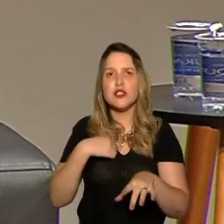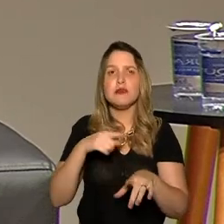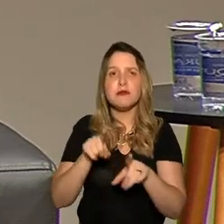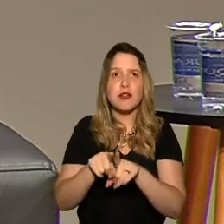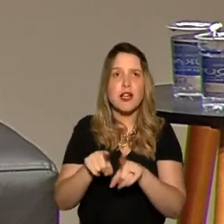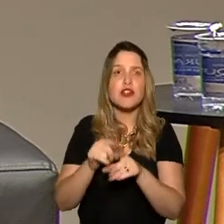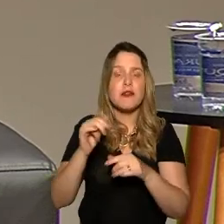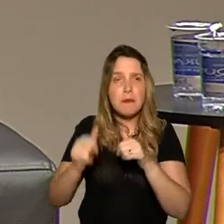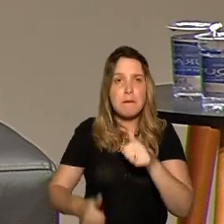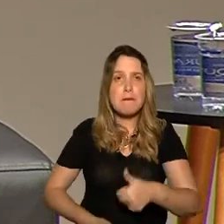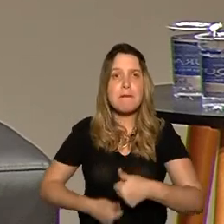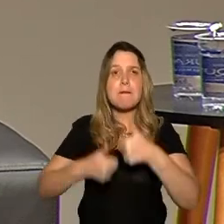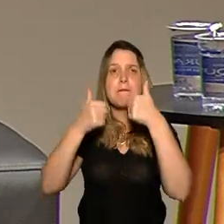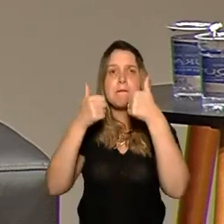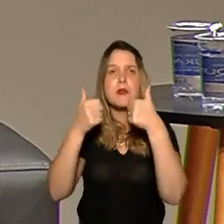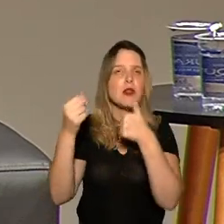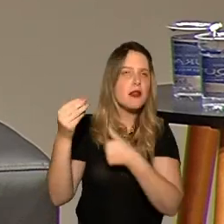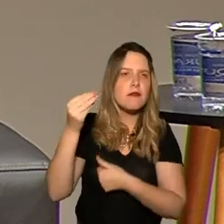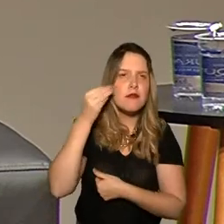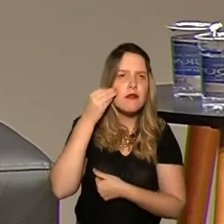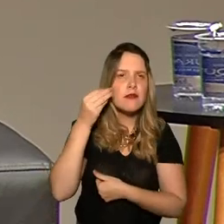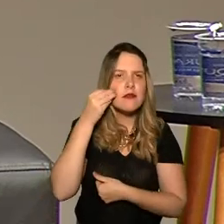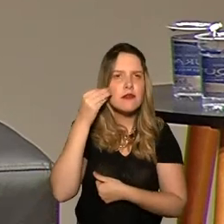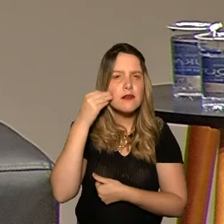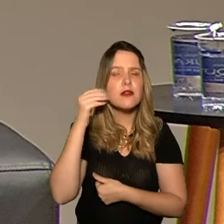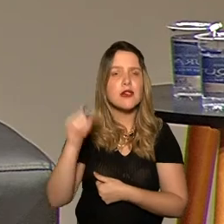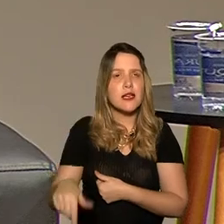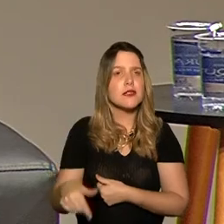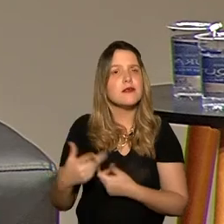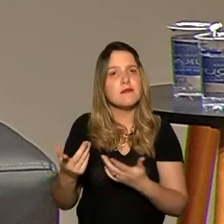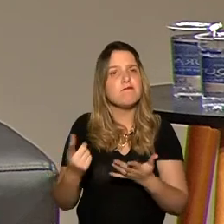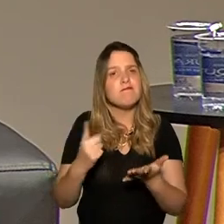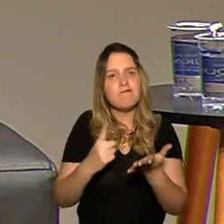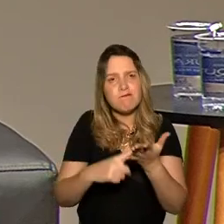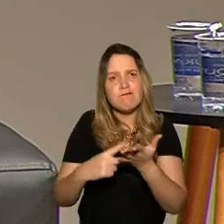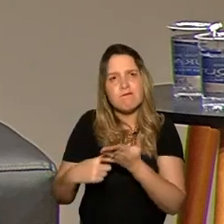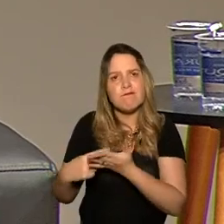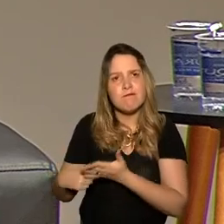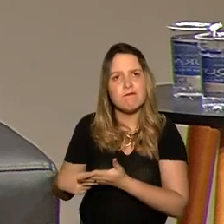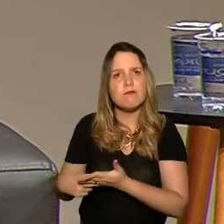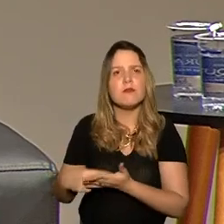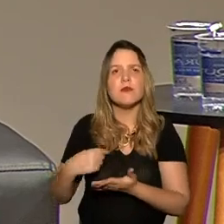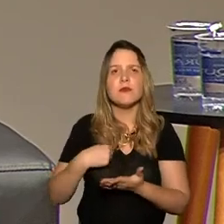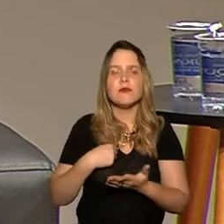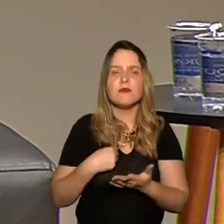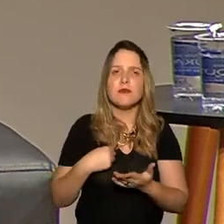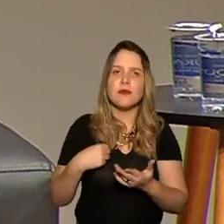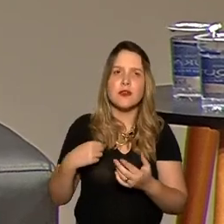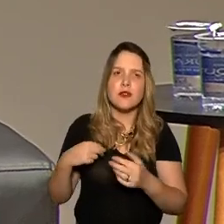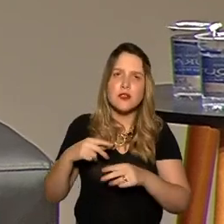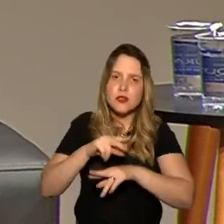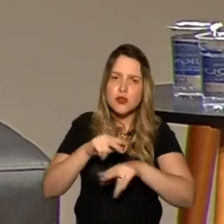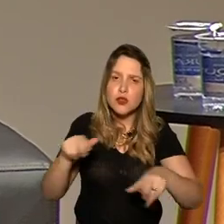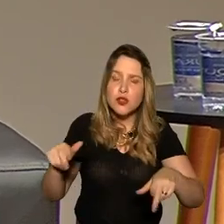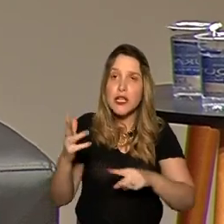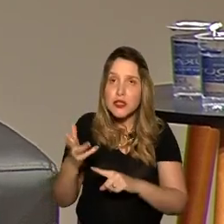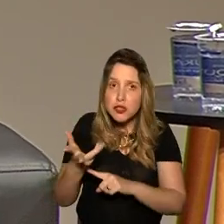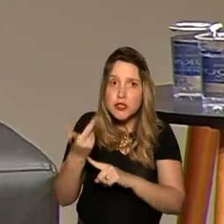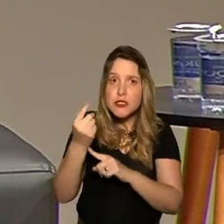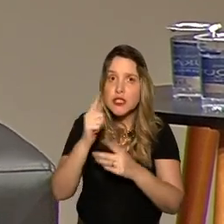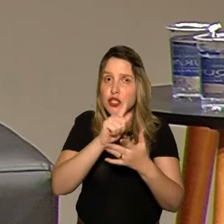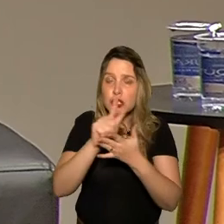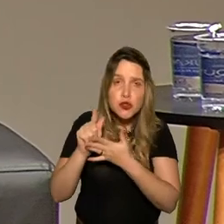ignorar e prestar atenção exclusivamente no que estão dizendo os curadores os artistas